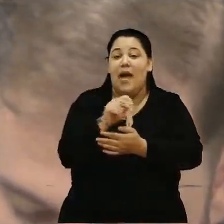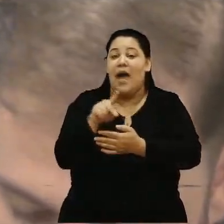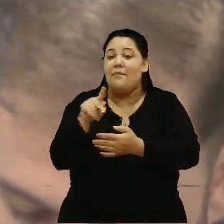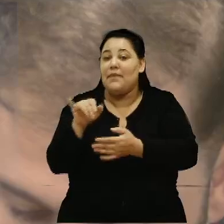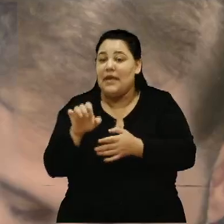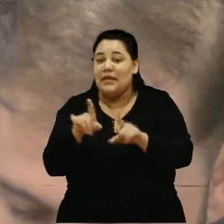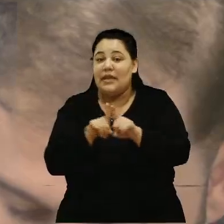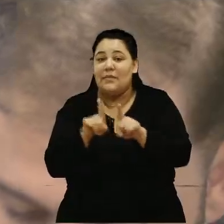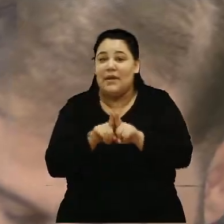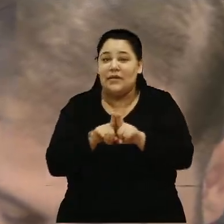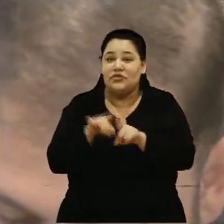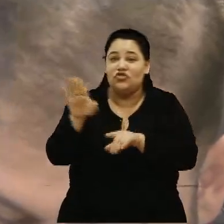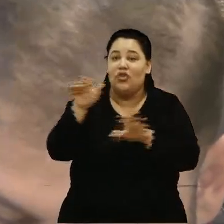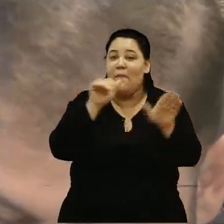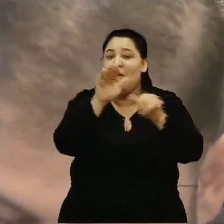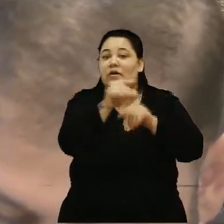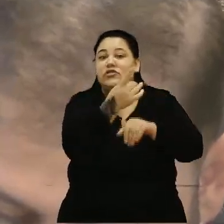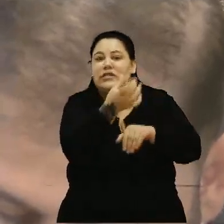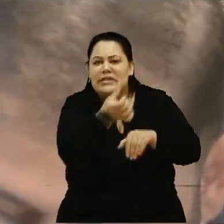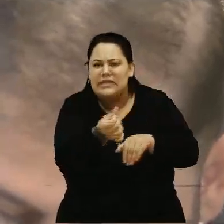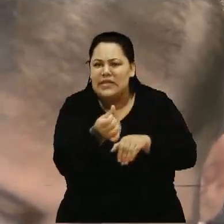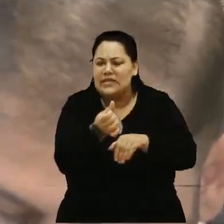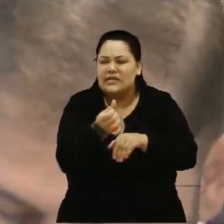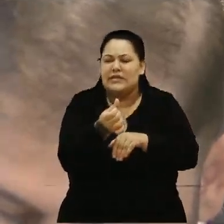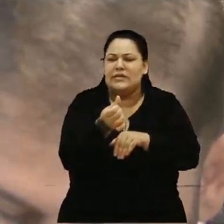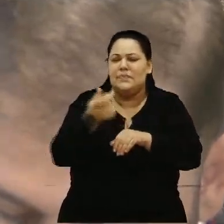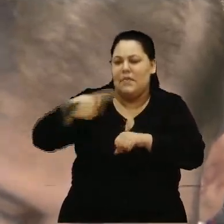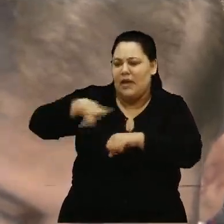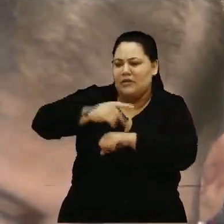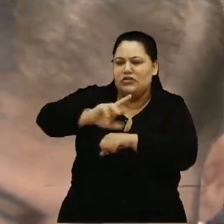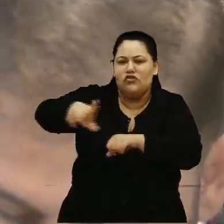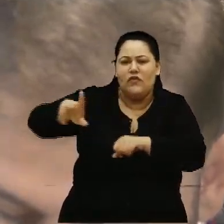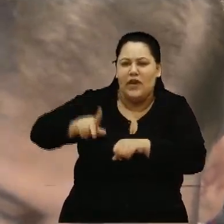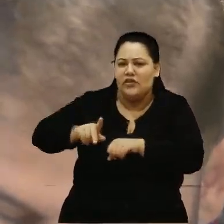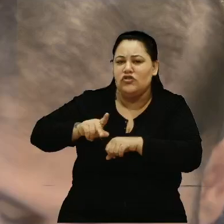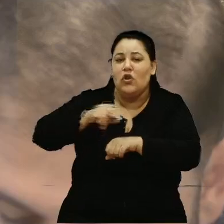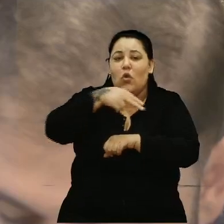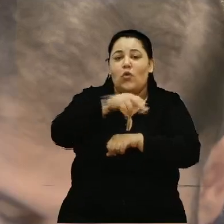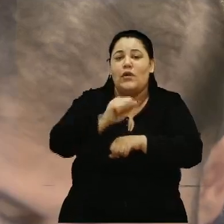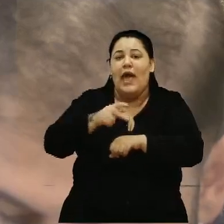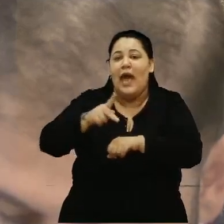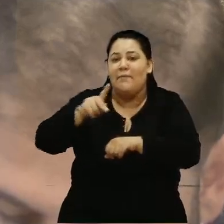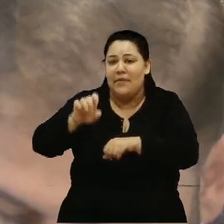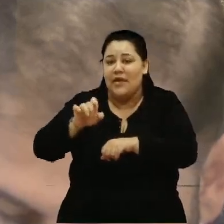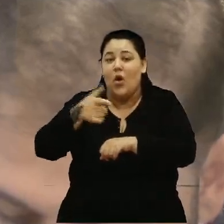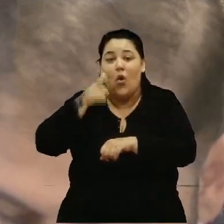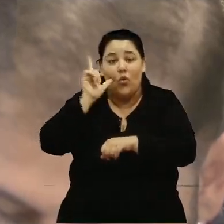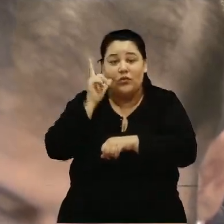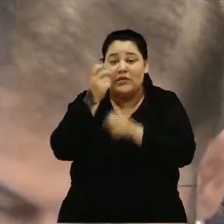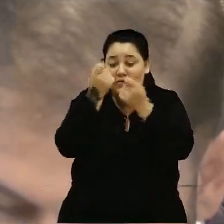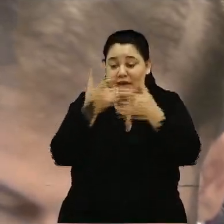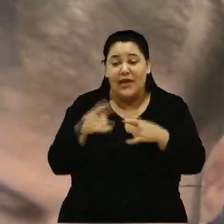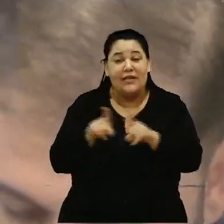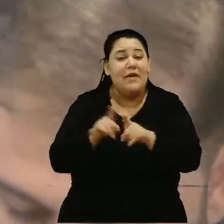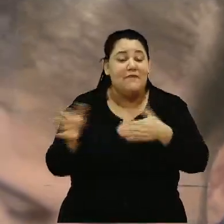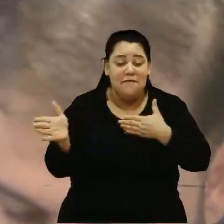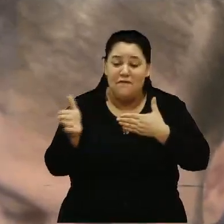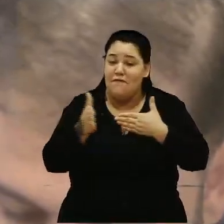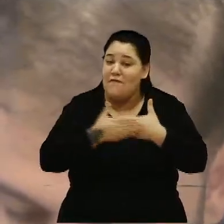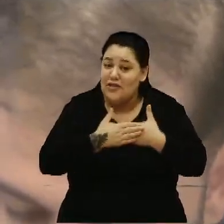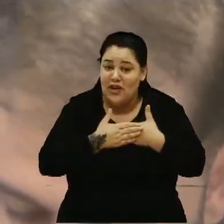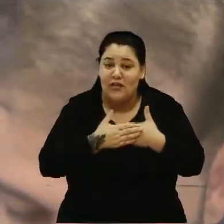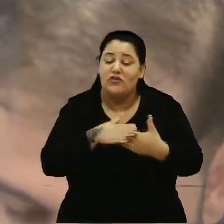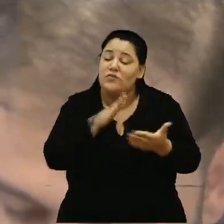16 estrangeiros, o NAP ontem, como eu falei, sem funcionar. Então, a gente tem que cobrar sim, porque é